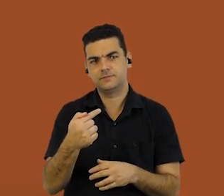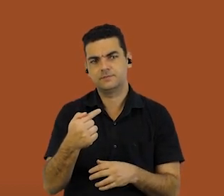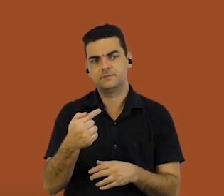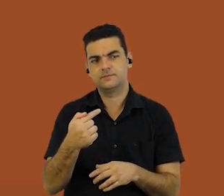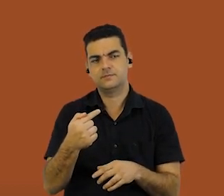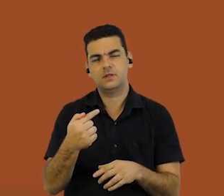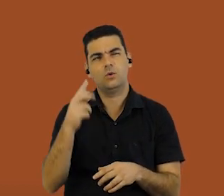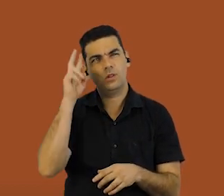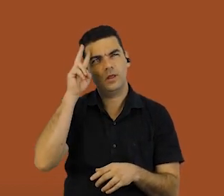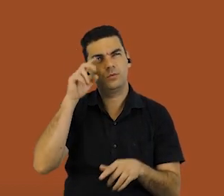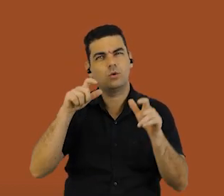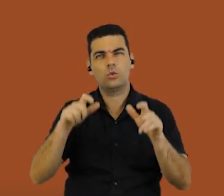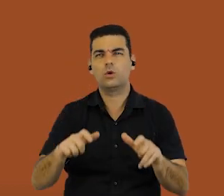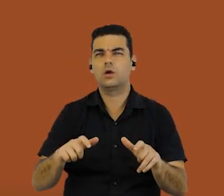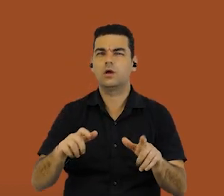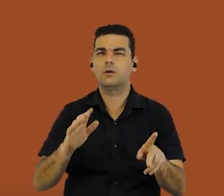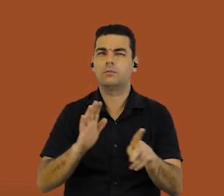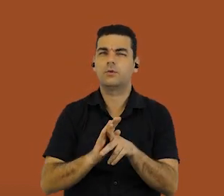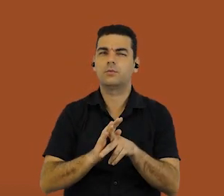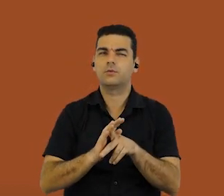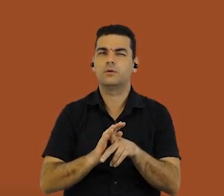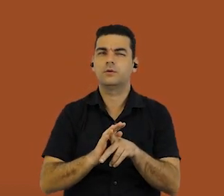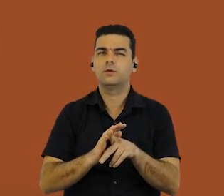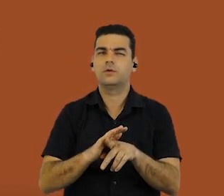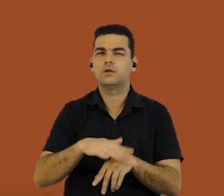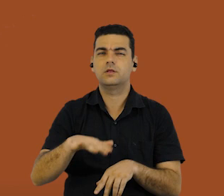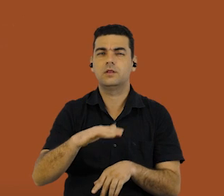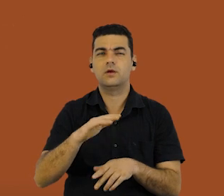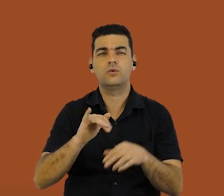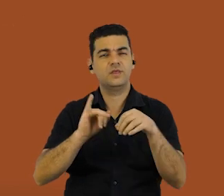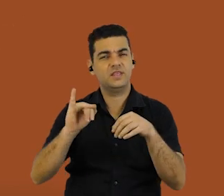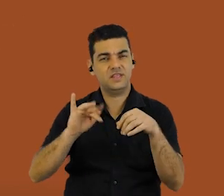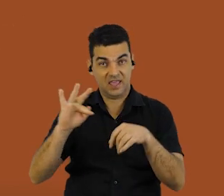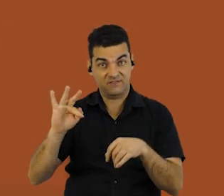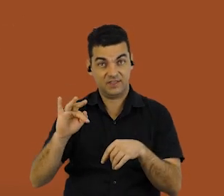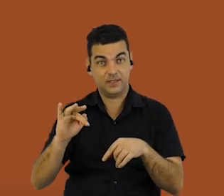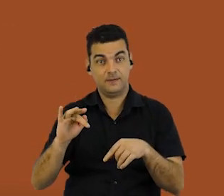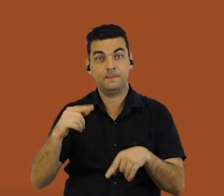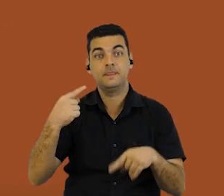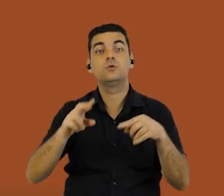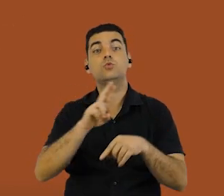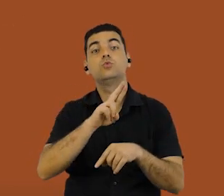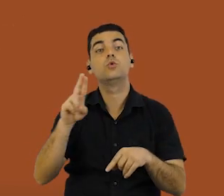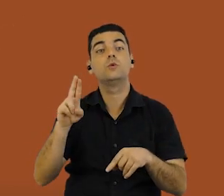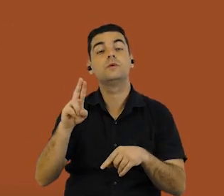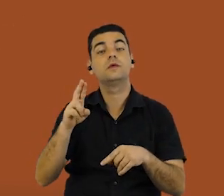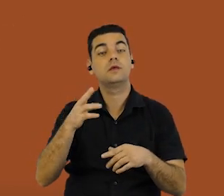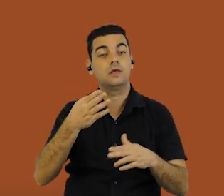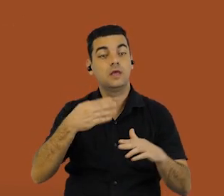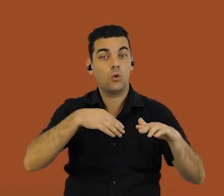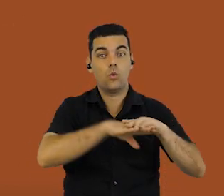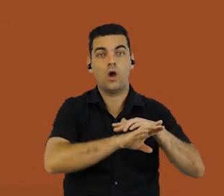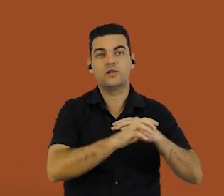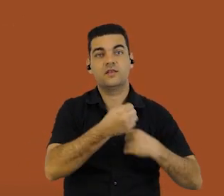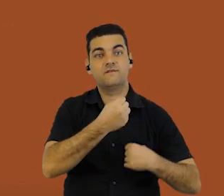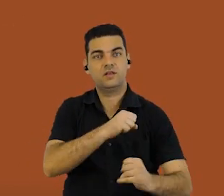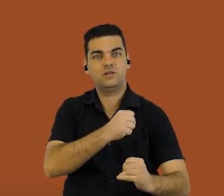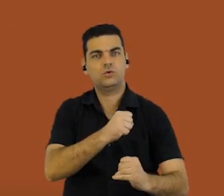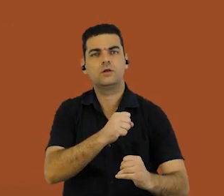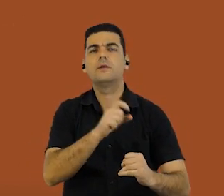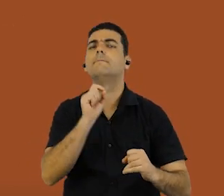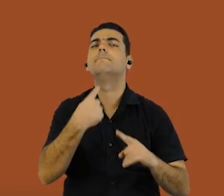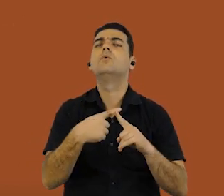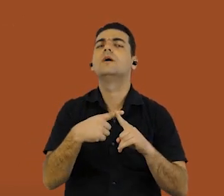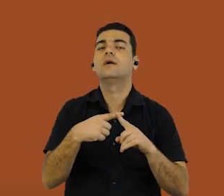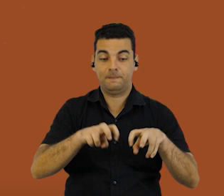que era uma mesa aqui no Congresso da UFBA, que era intitulada Guarde Sua Vassoura, que eu sou doutora, porque na